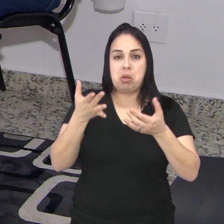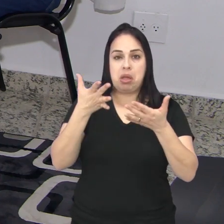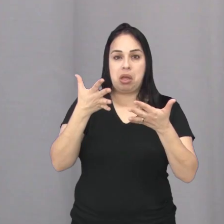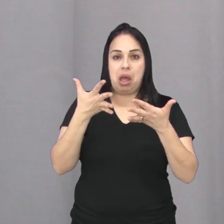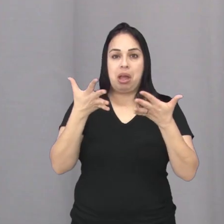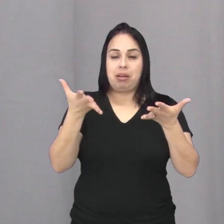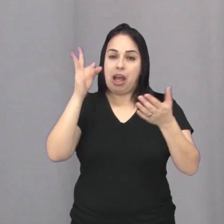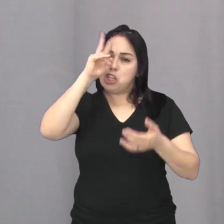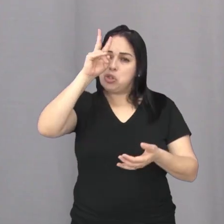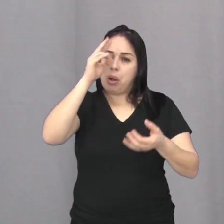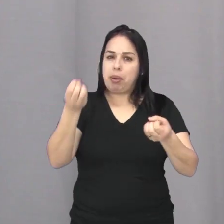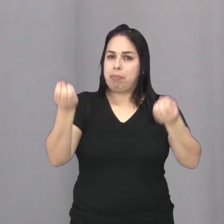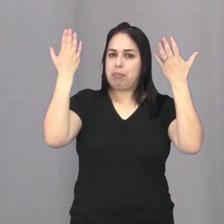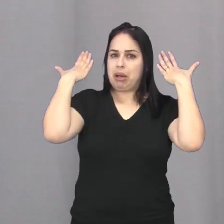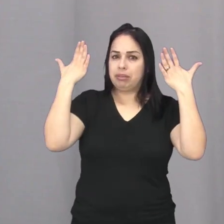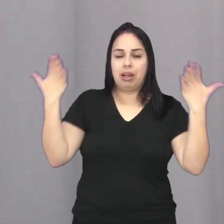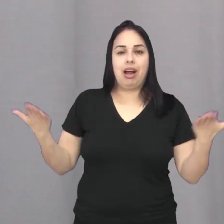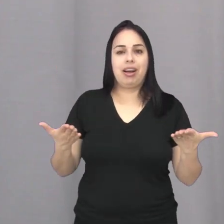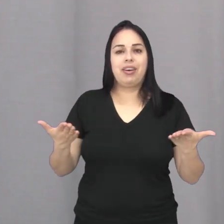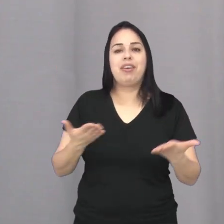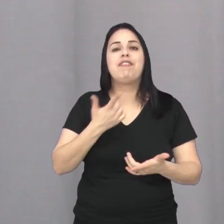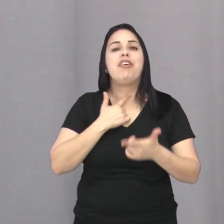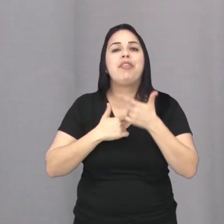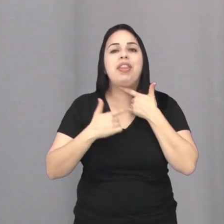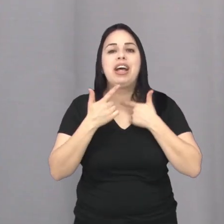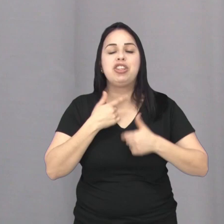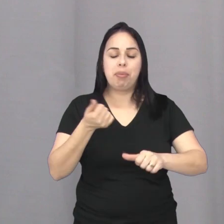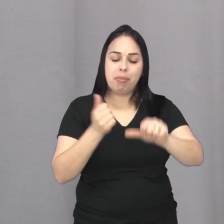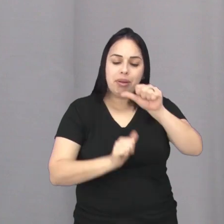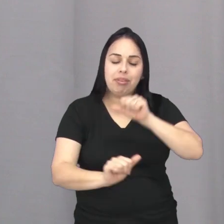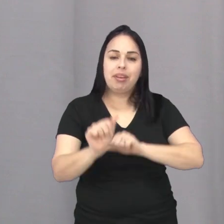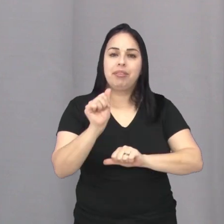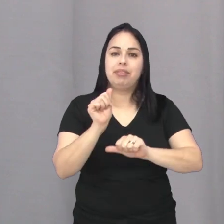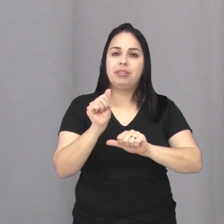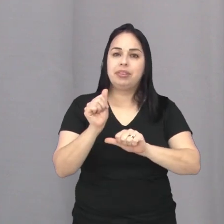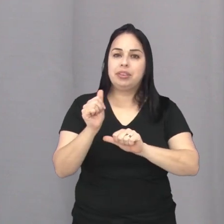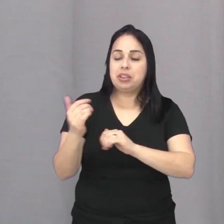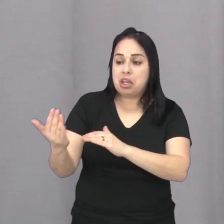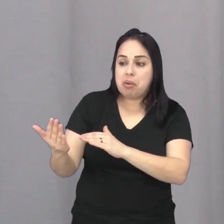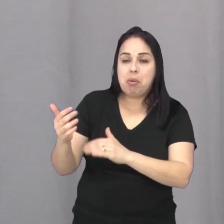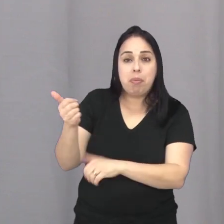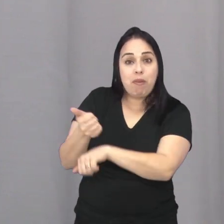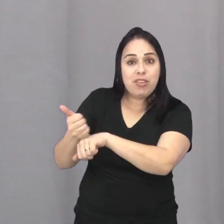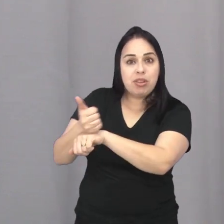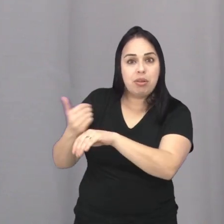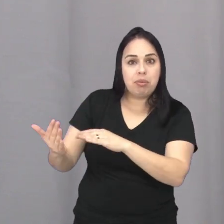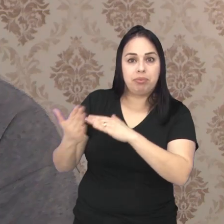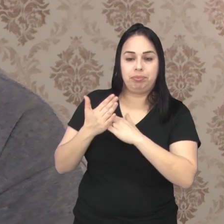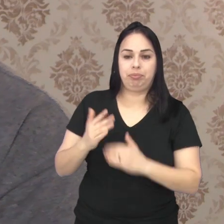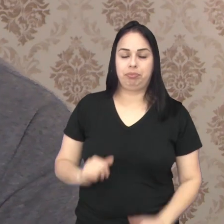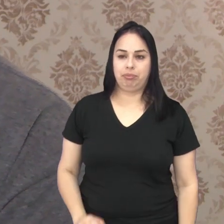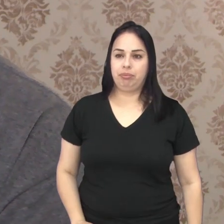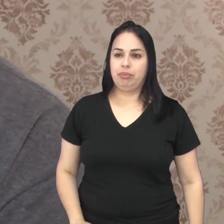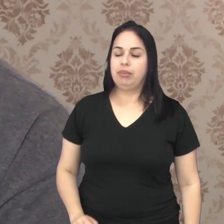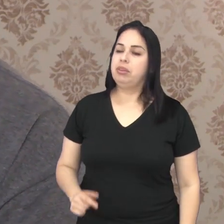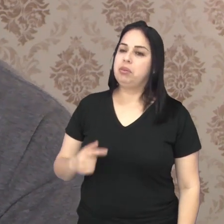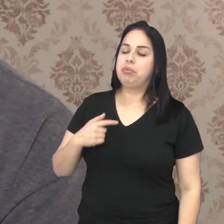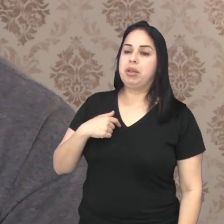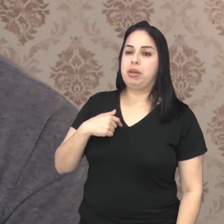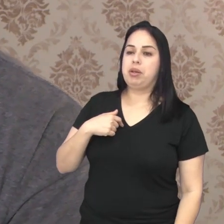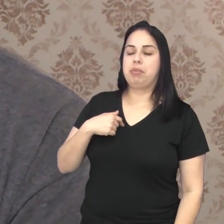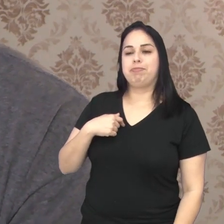passado. A nova fase veio acompanhada de vontade de mudar e de ajuda profissional. Acreditava que